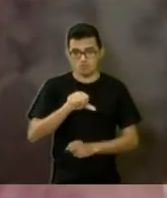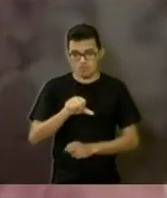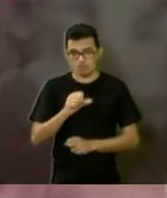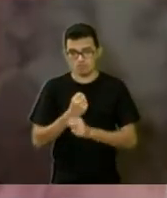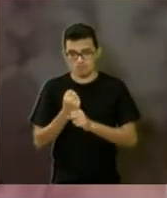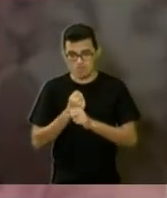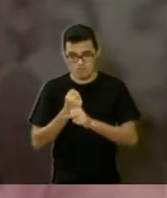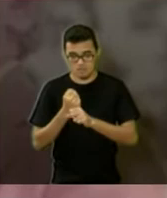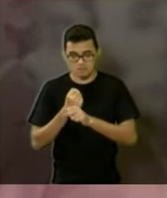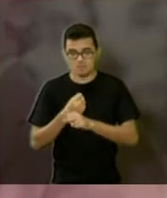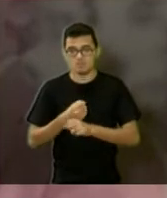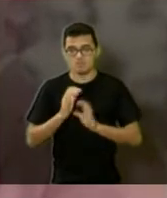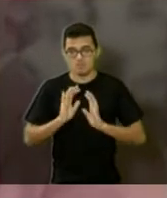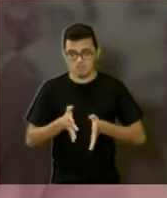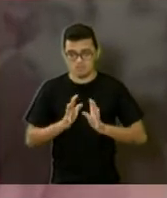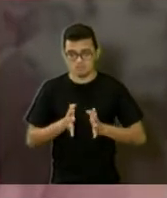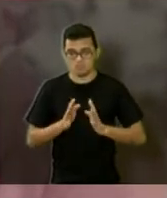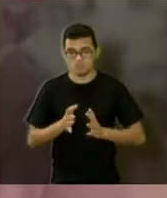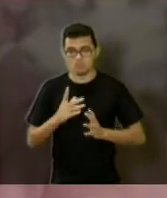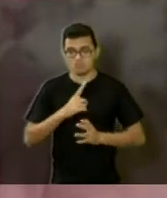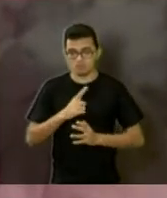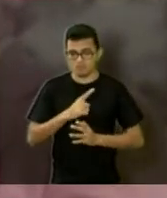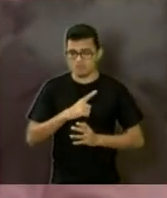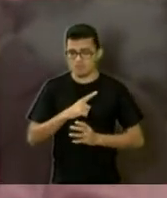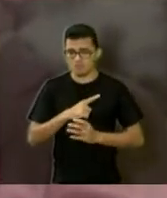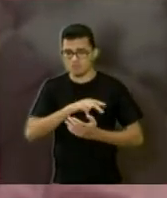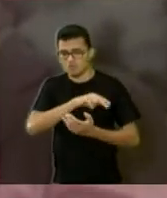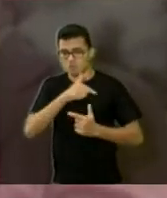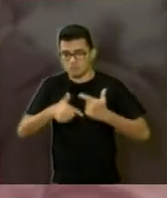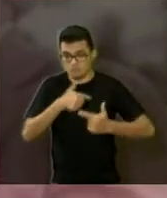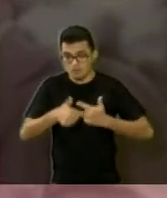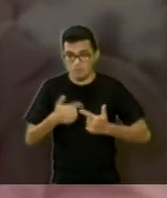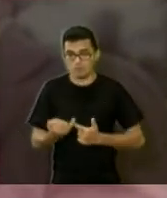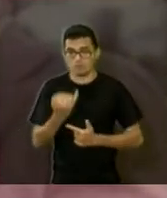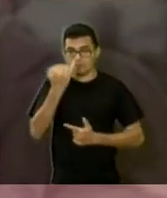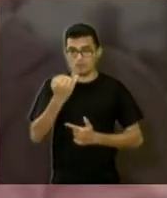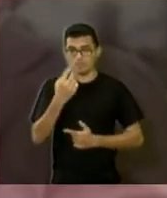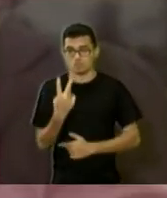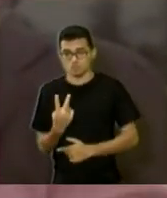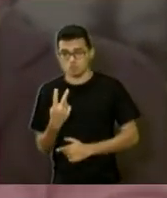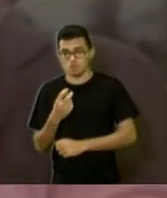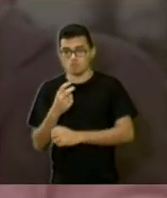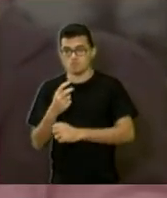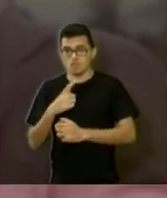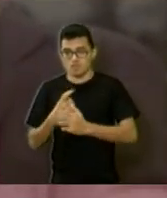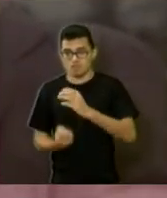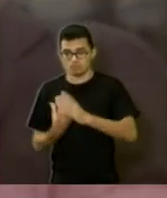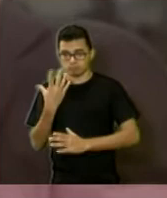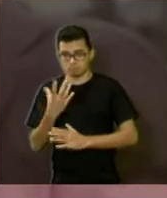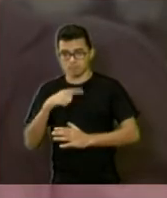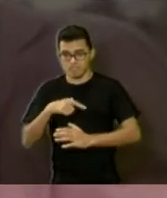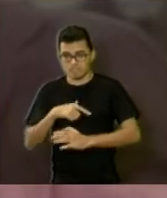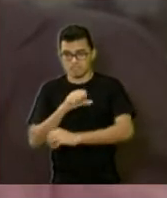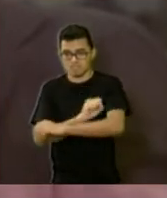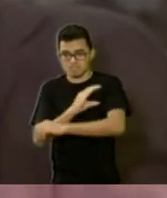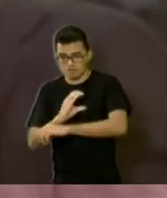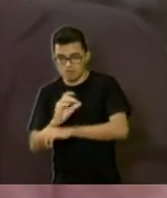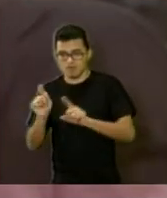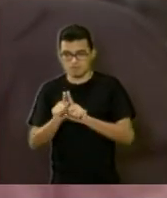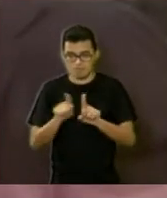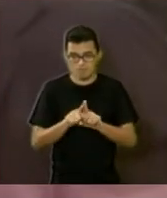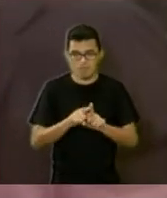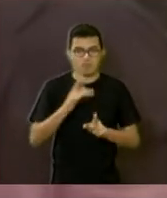foi decisiva na fundação das lojas maçônicas de Matão, 2 em São Carlos, a de Ibitinga e a de Américo